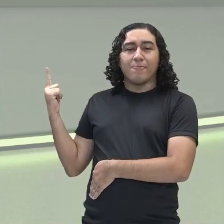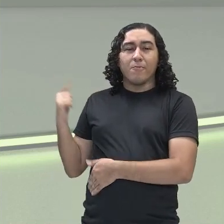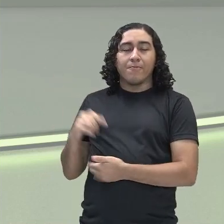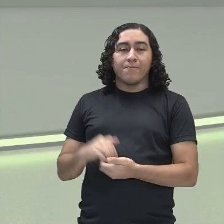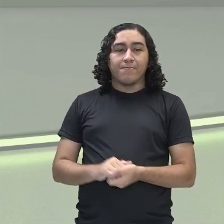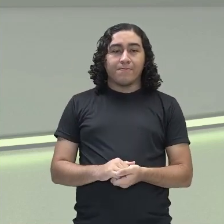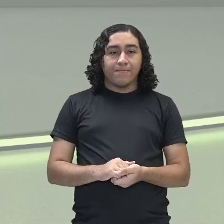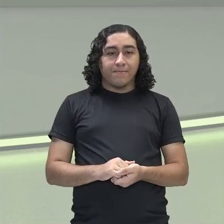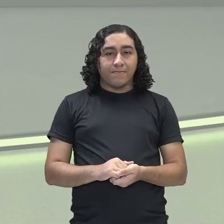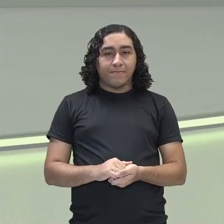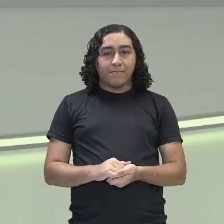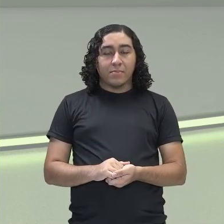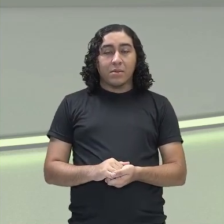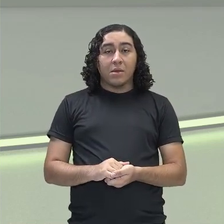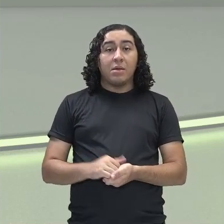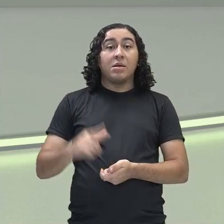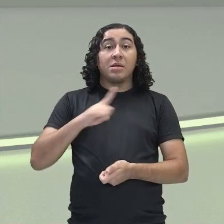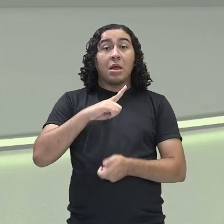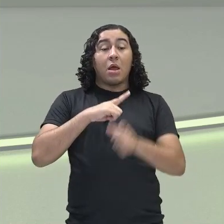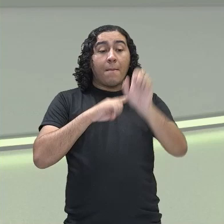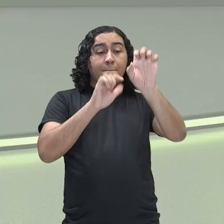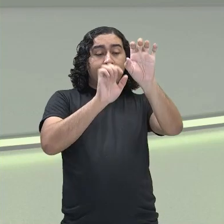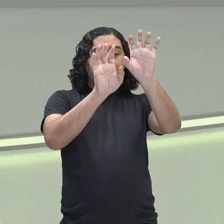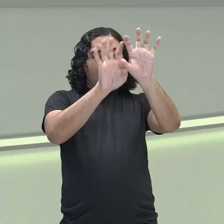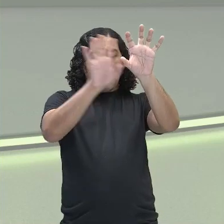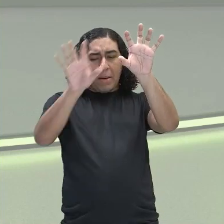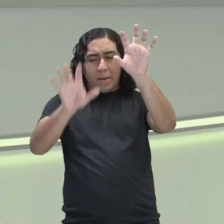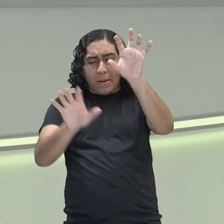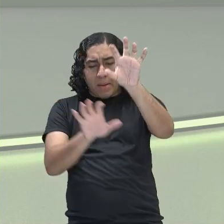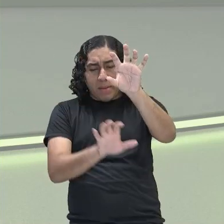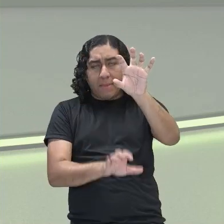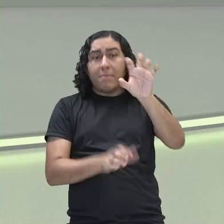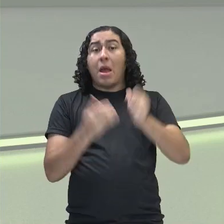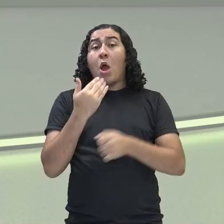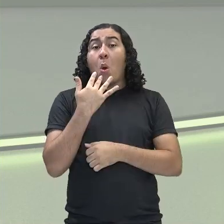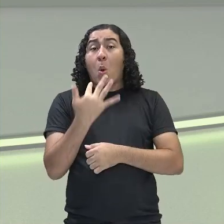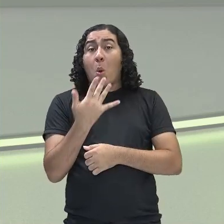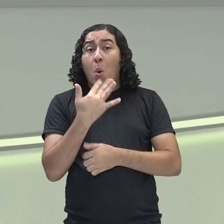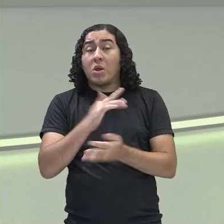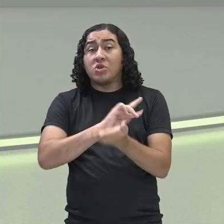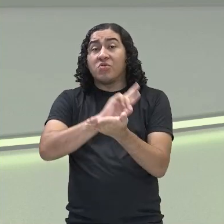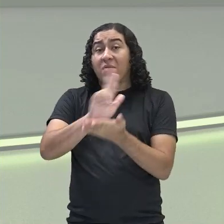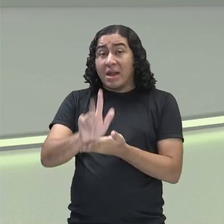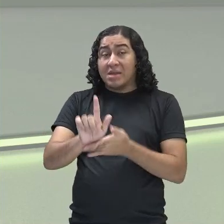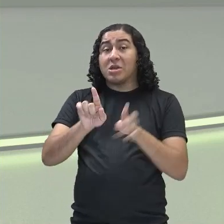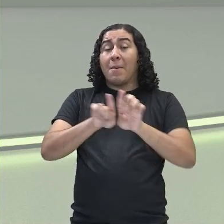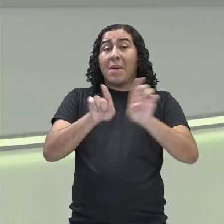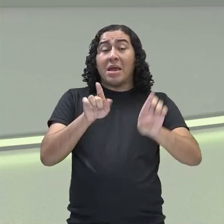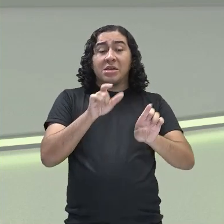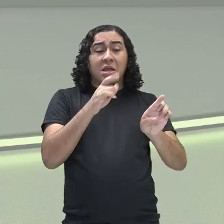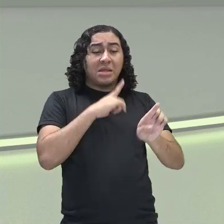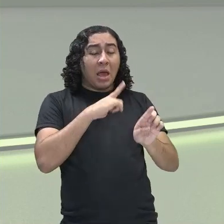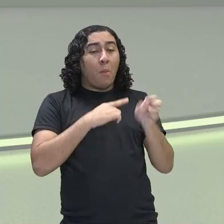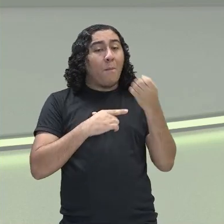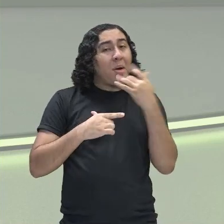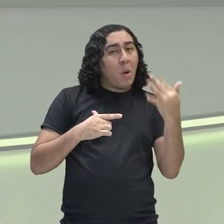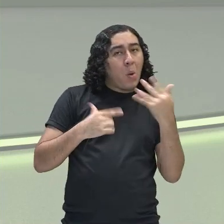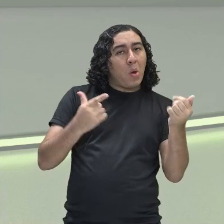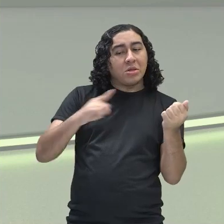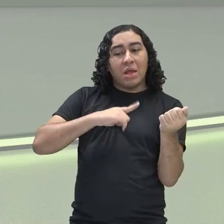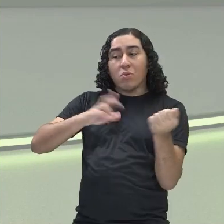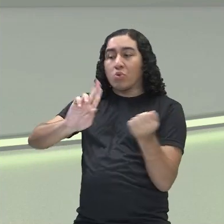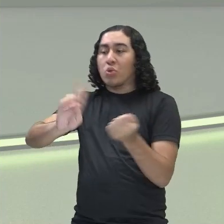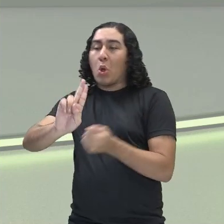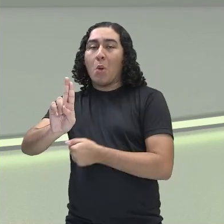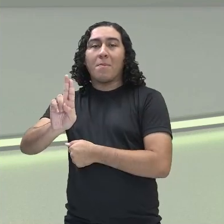uma divisão por cores, onde cada cor vai representar um bioma. Então, a gente inicia